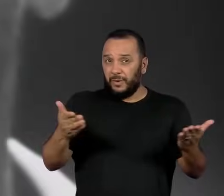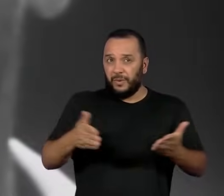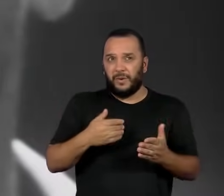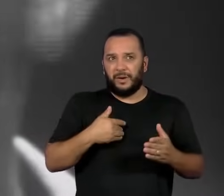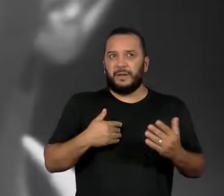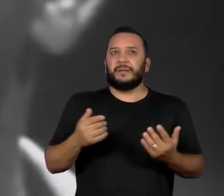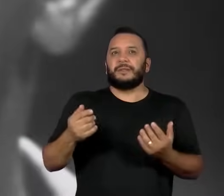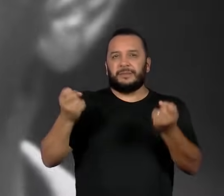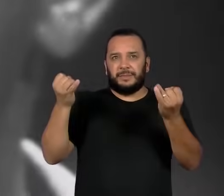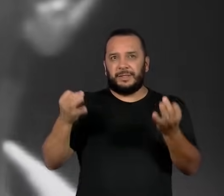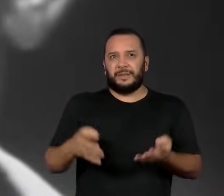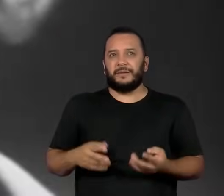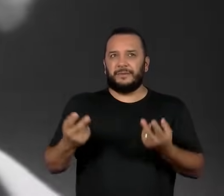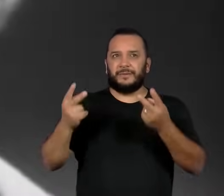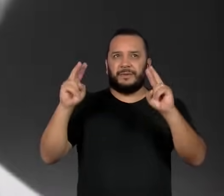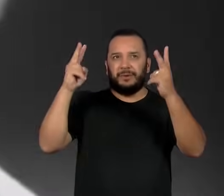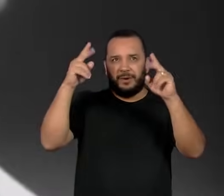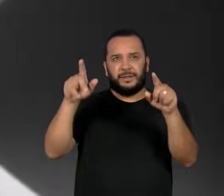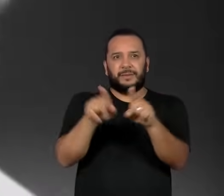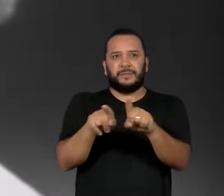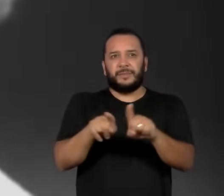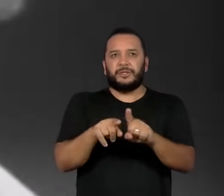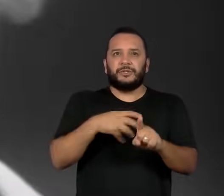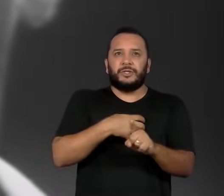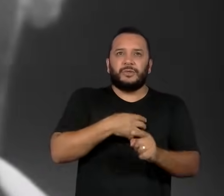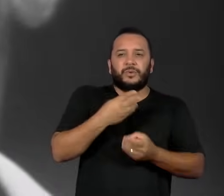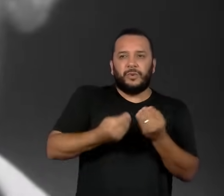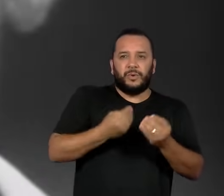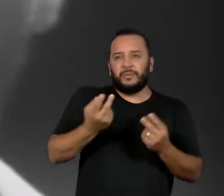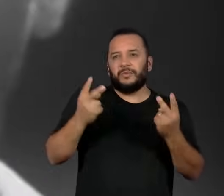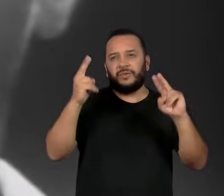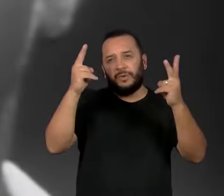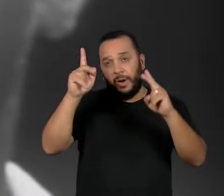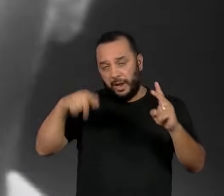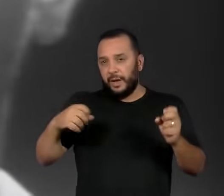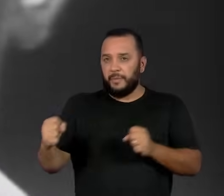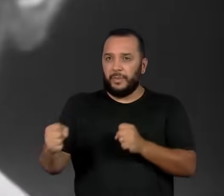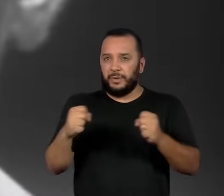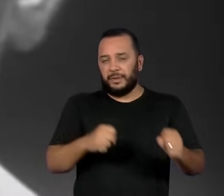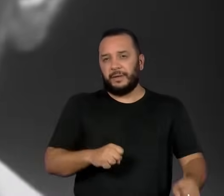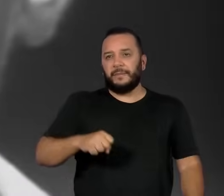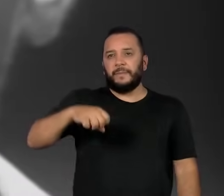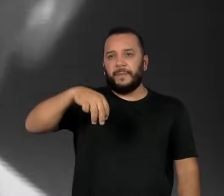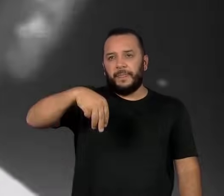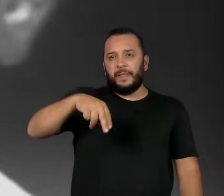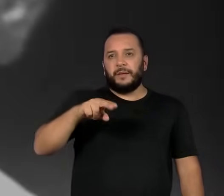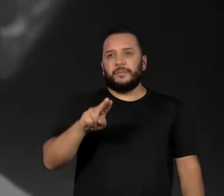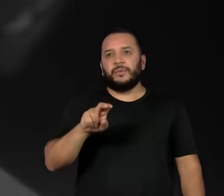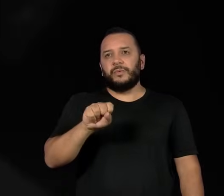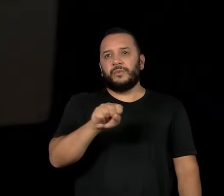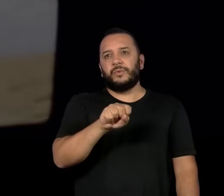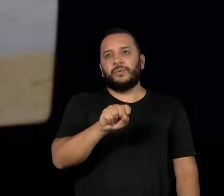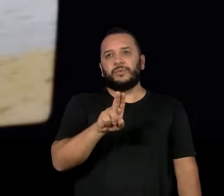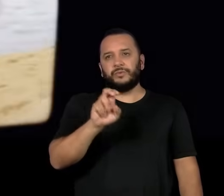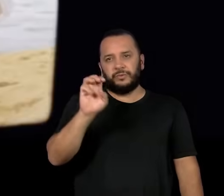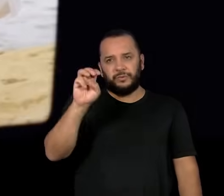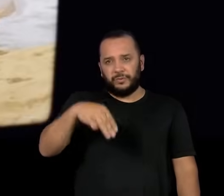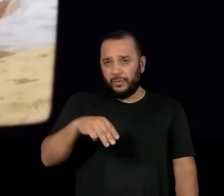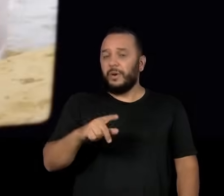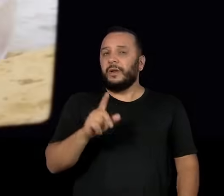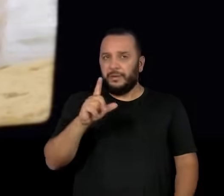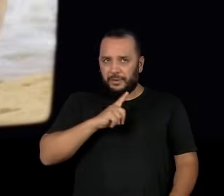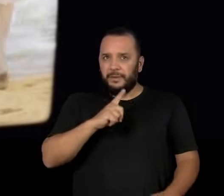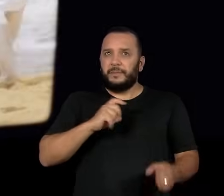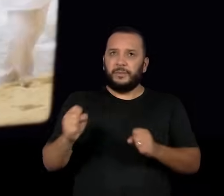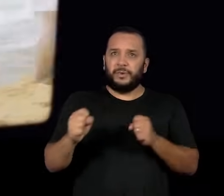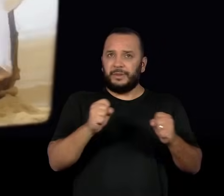a vitória e esse lugar da vitória, está atrelado à questão do poder. O Mussum é um poder, né? Um cara ele não